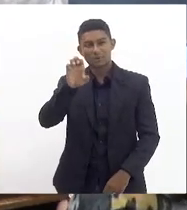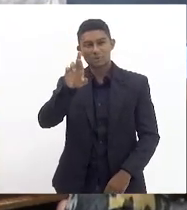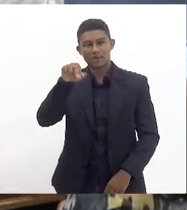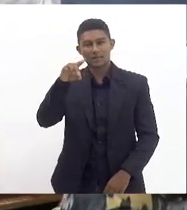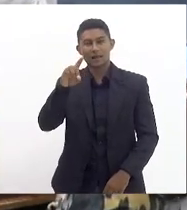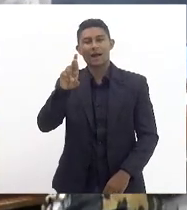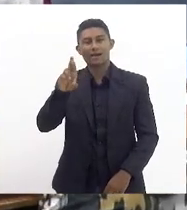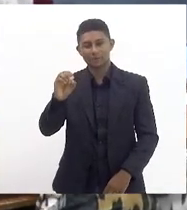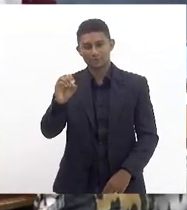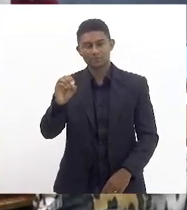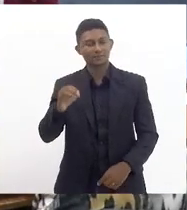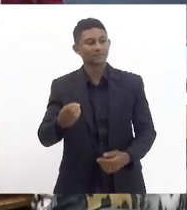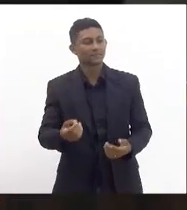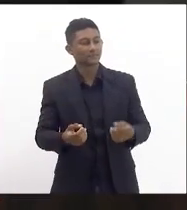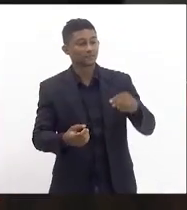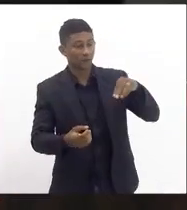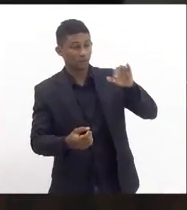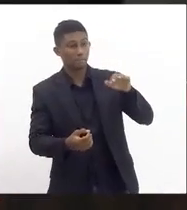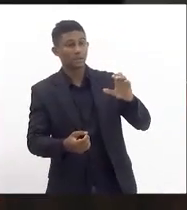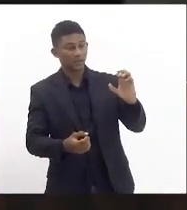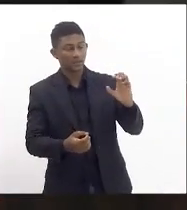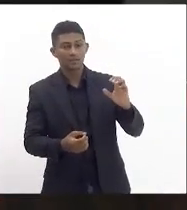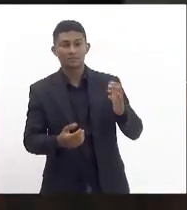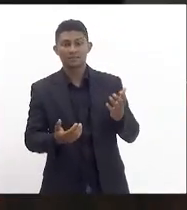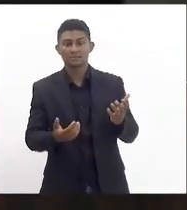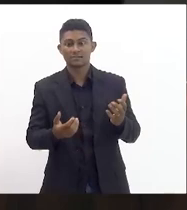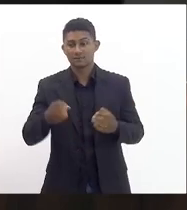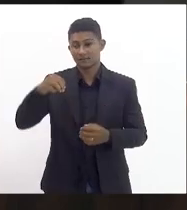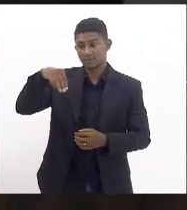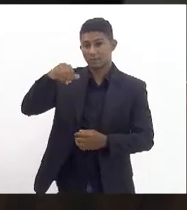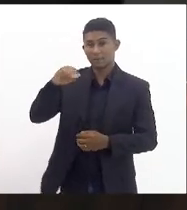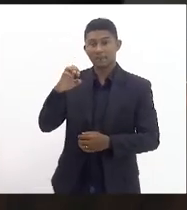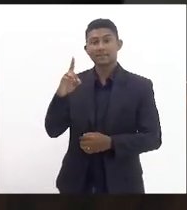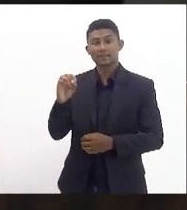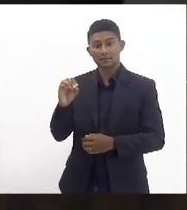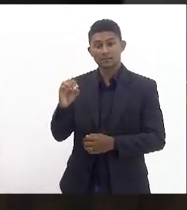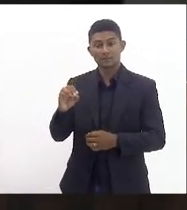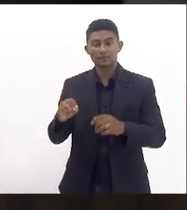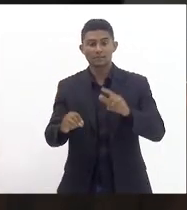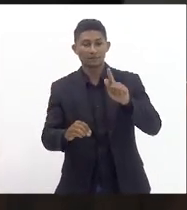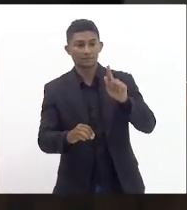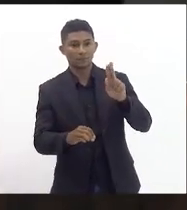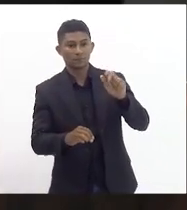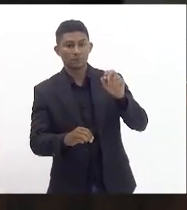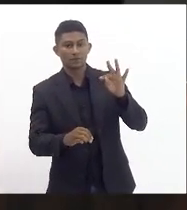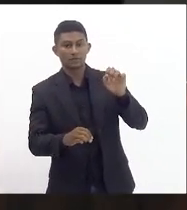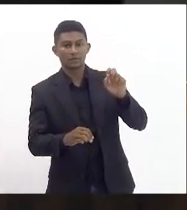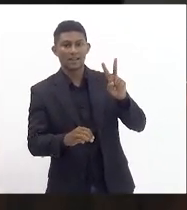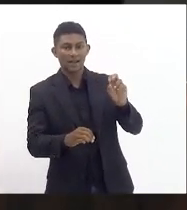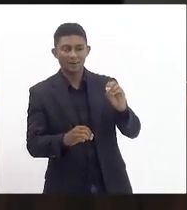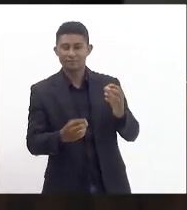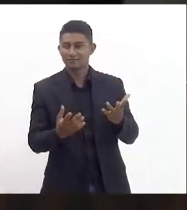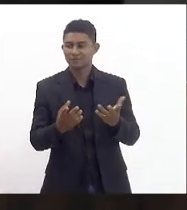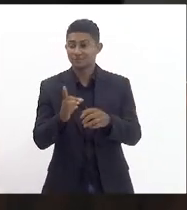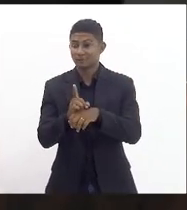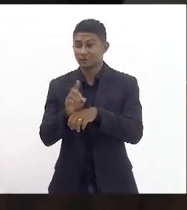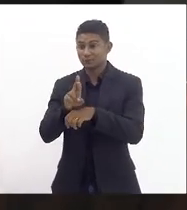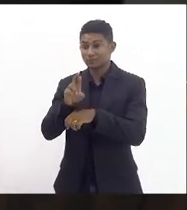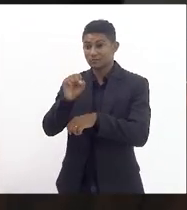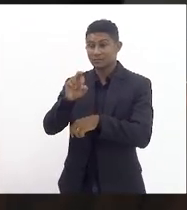deputado Carlos Mink, Carlos Macedo, Gustavo Schmidt, doutor Serginho,